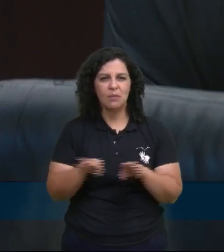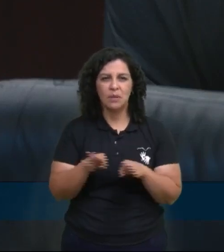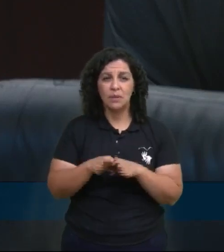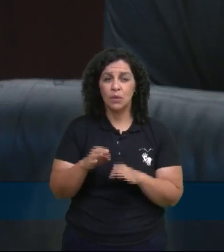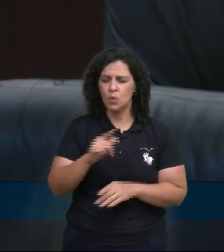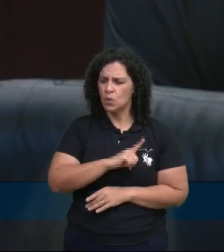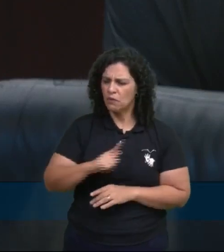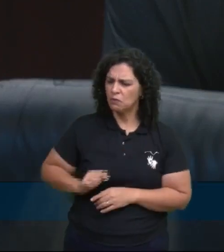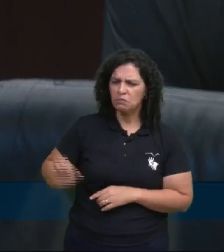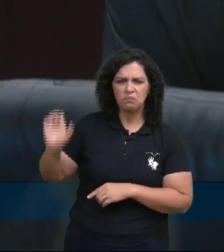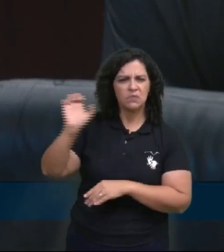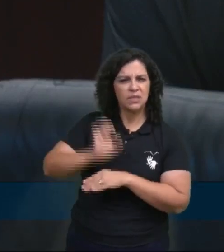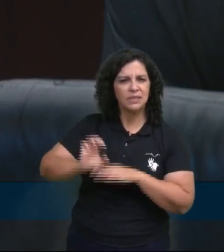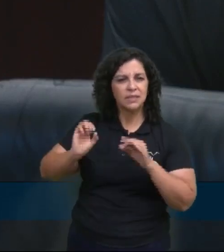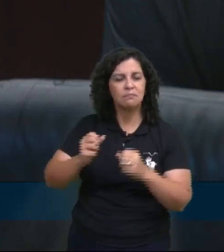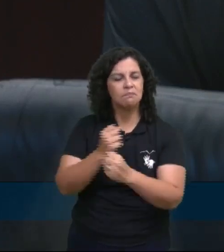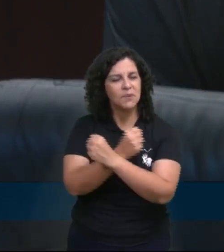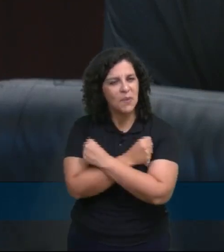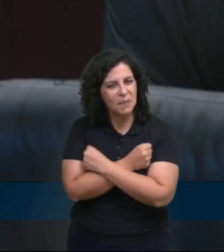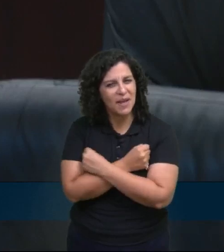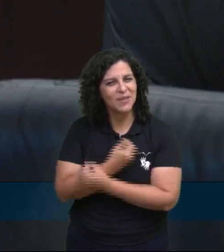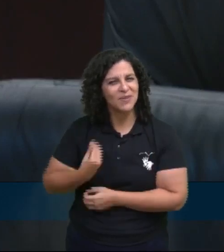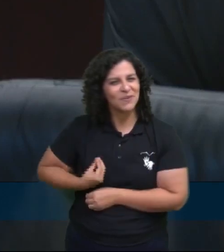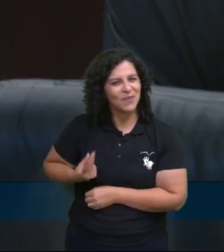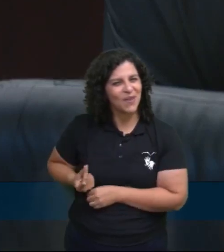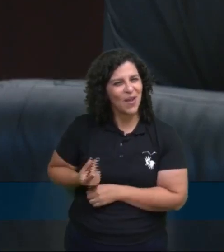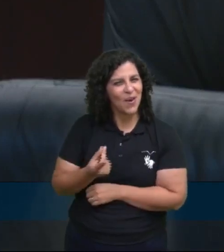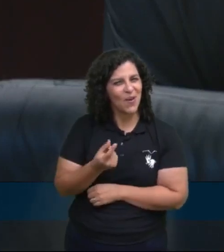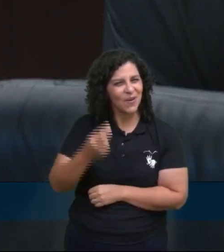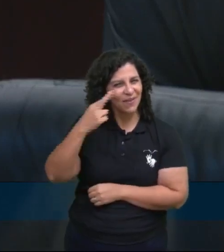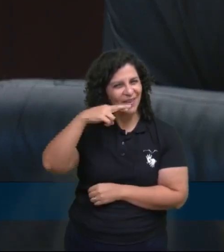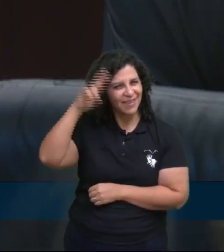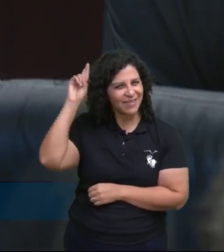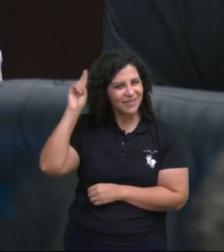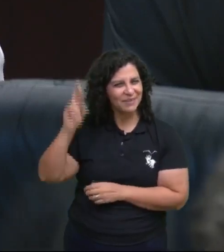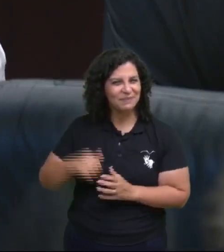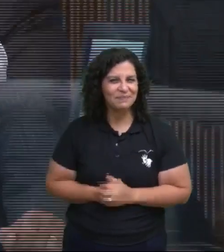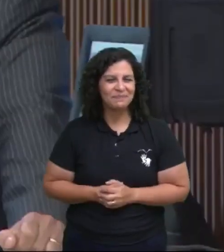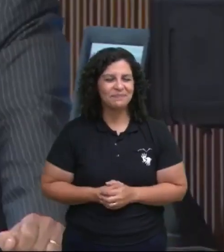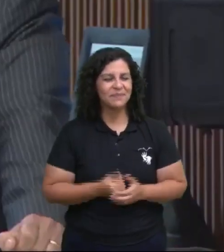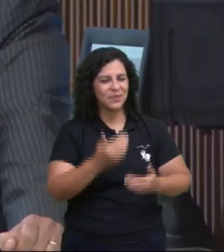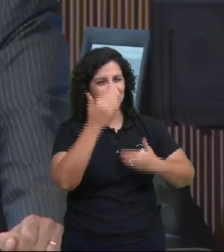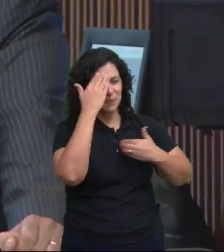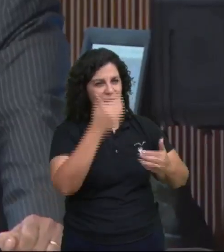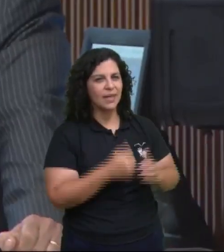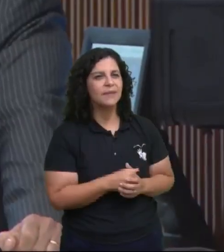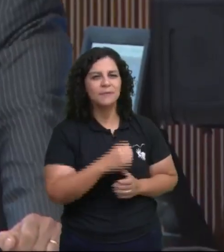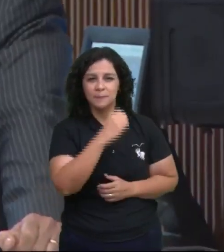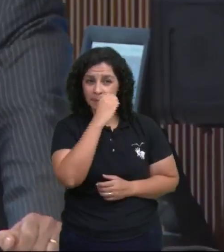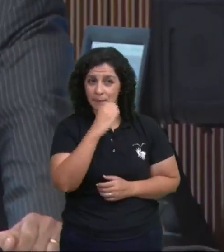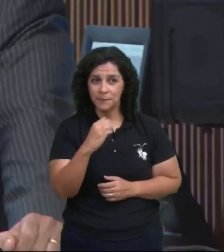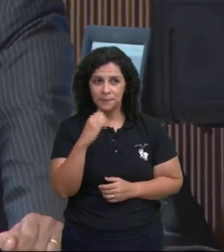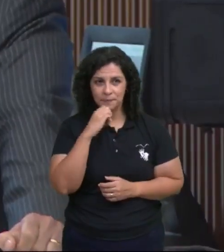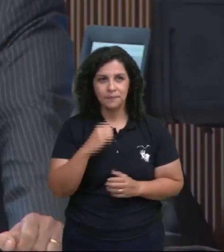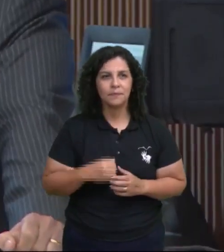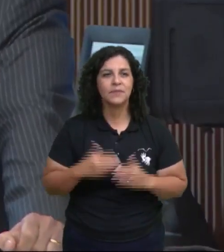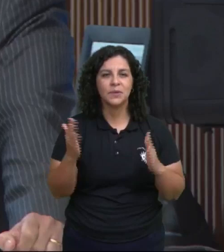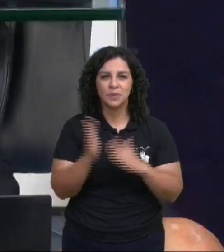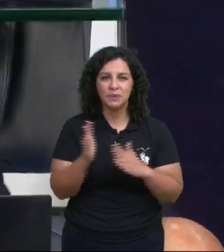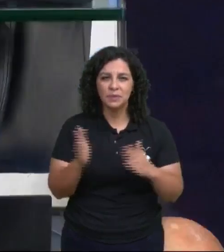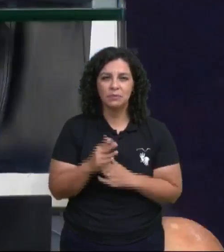que ele é. Leve o meu abraço, vida longa ao Roberto Requião. Obrigado, Luciano. Deputado Evandro. Deputado Requião, parabéns